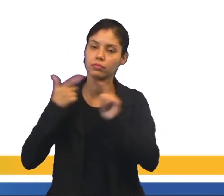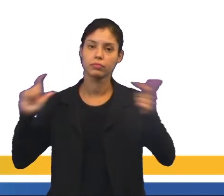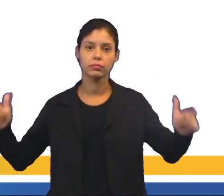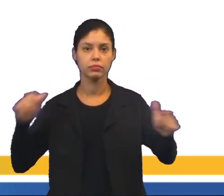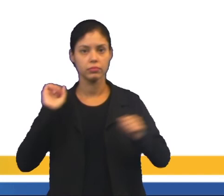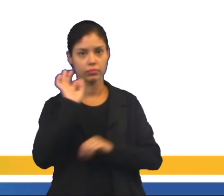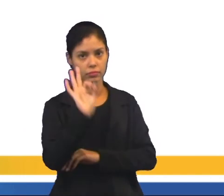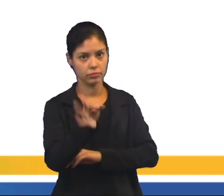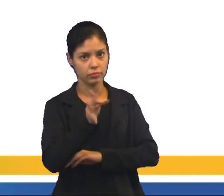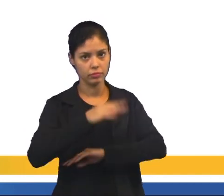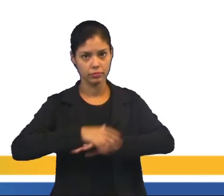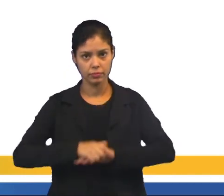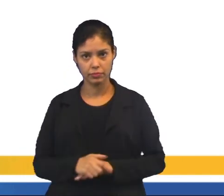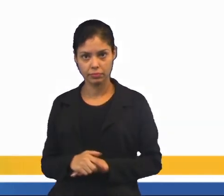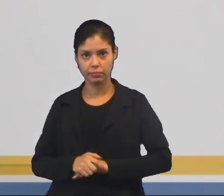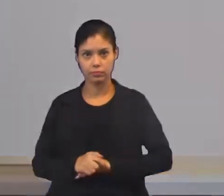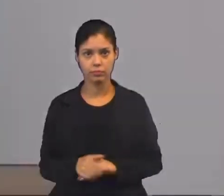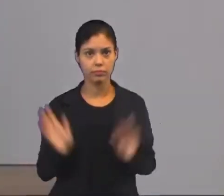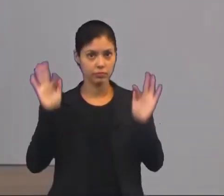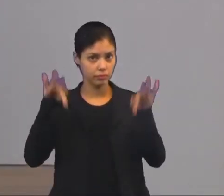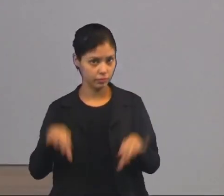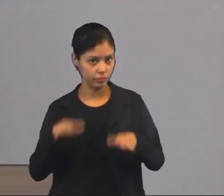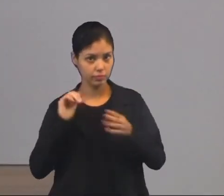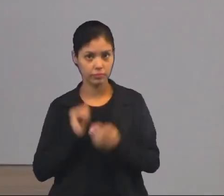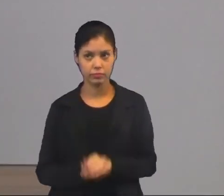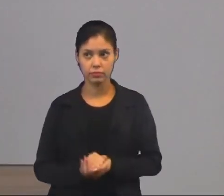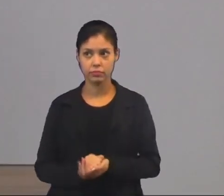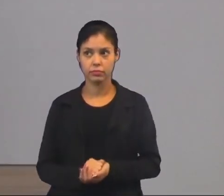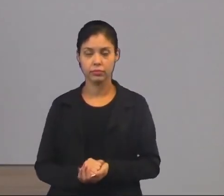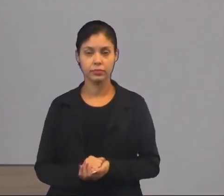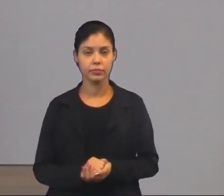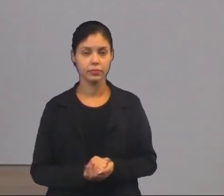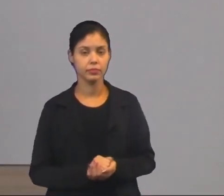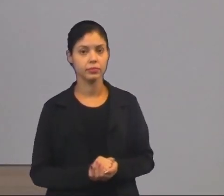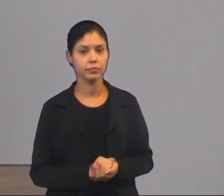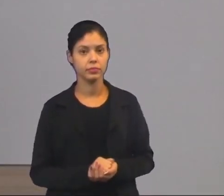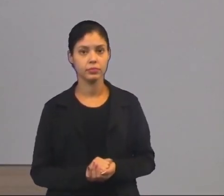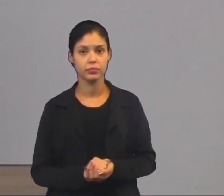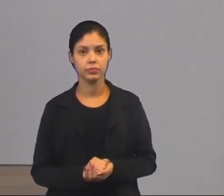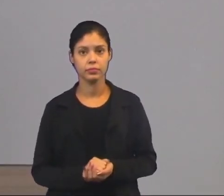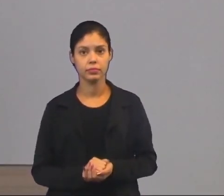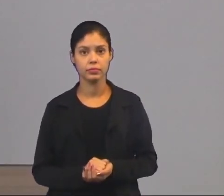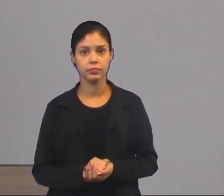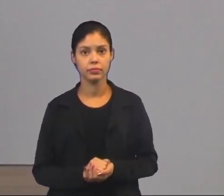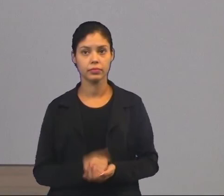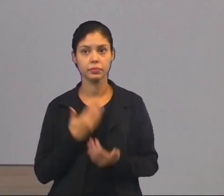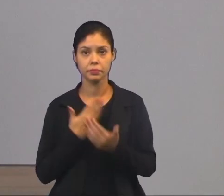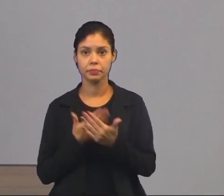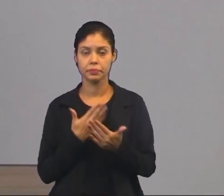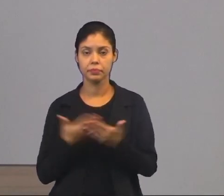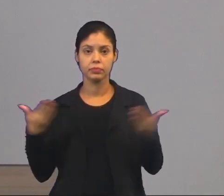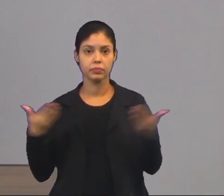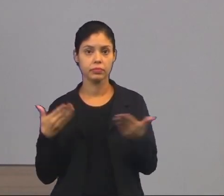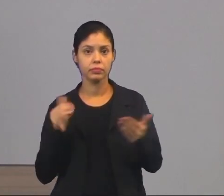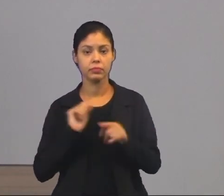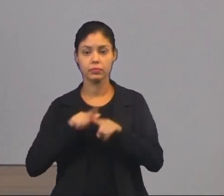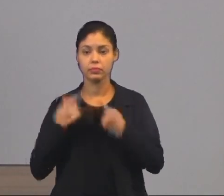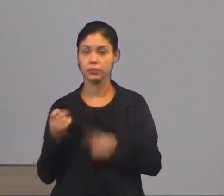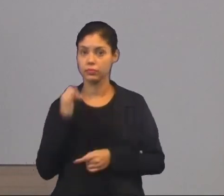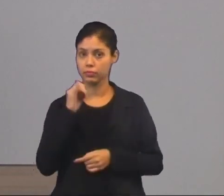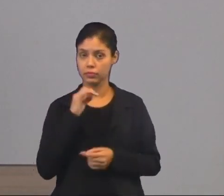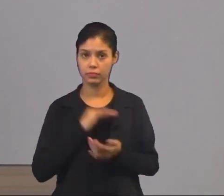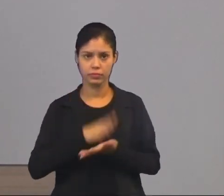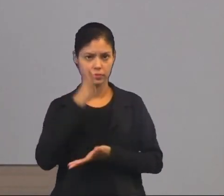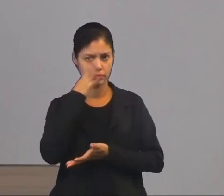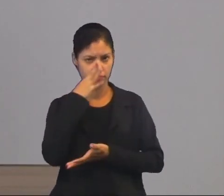tamanho, certinho? Nós vamos finalizar por aqui, né, nossa aula, mas se você